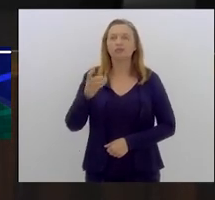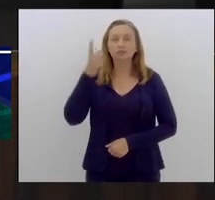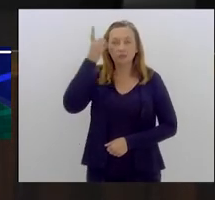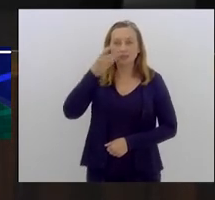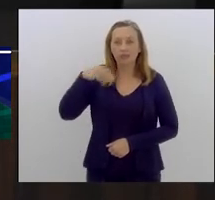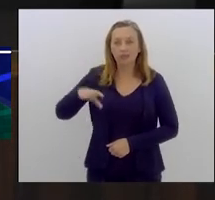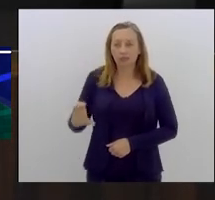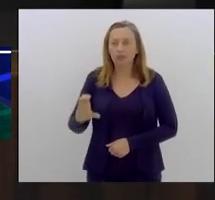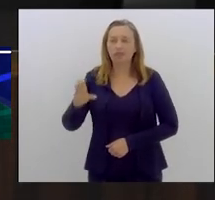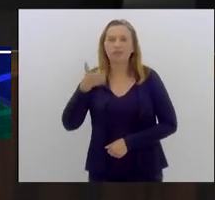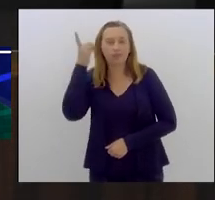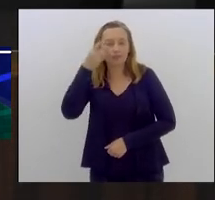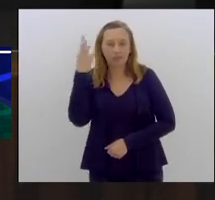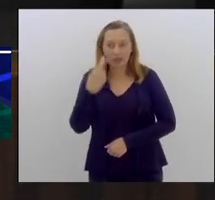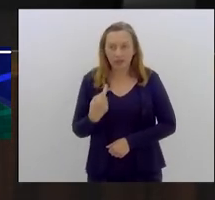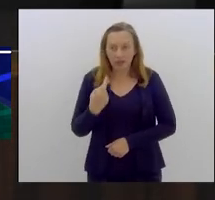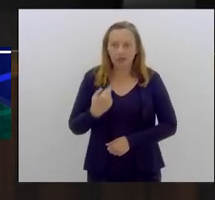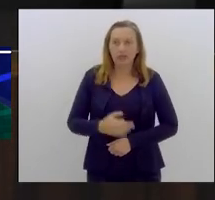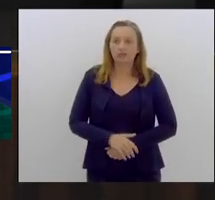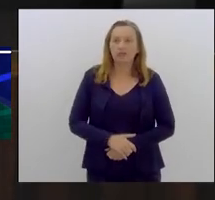Jari, deputada Renata,